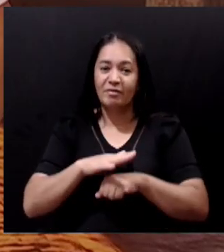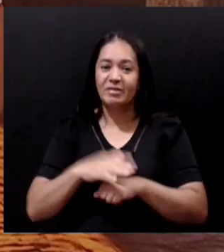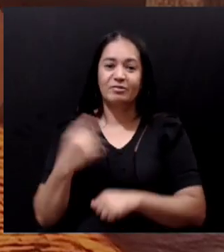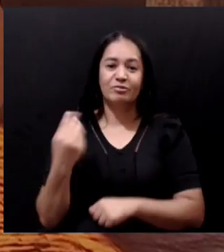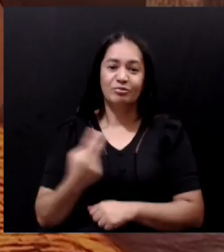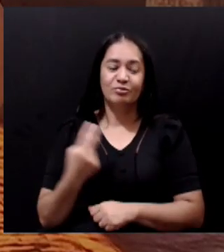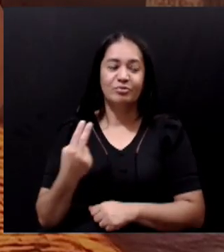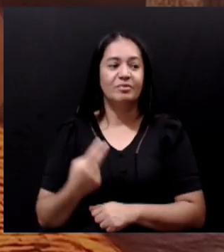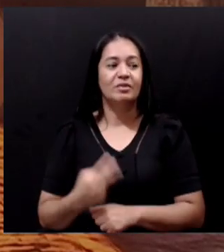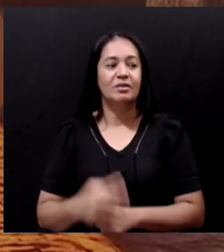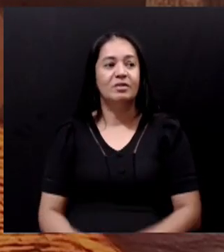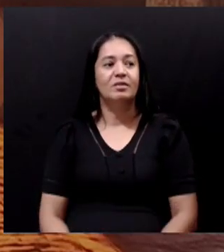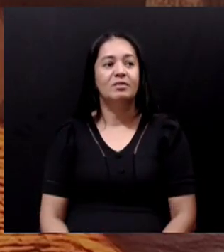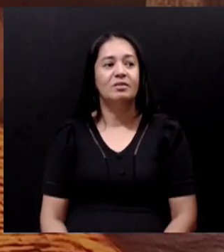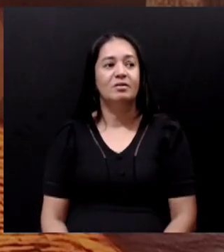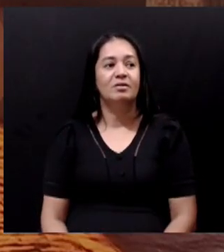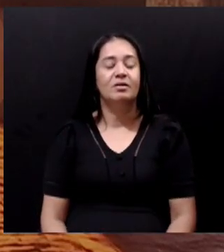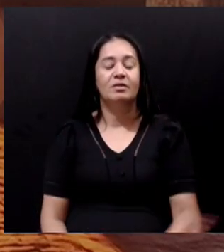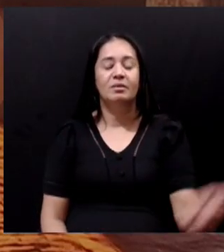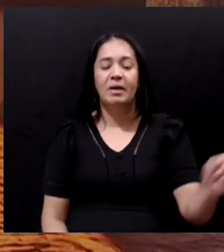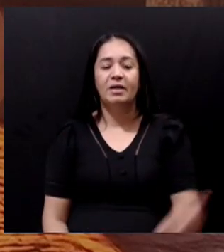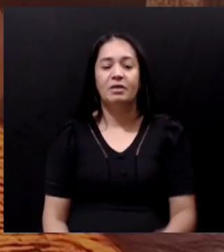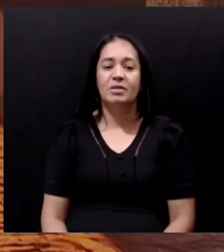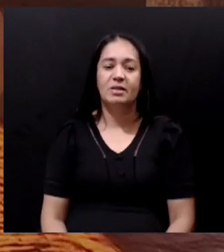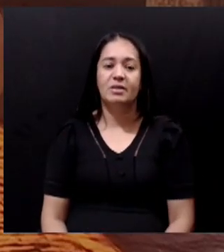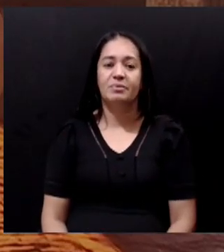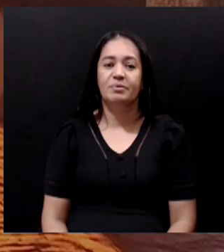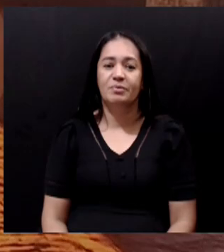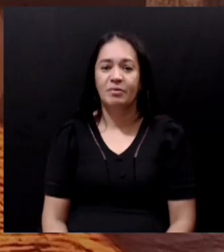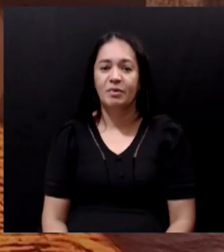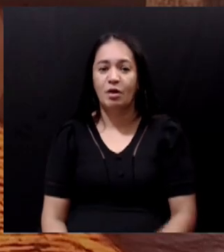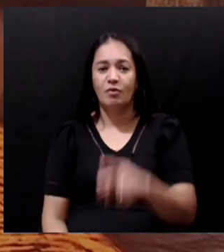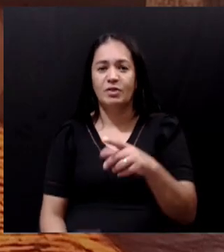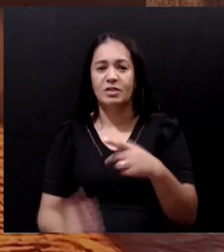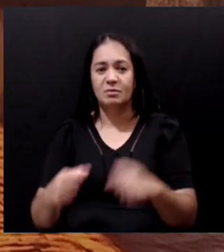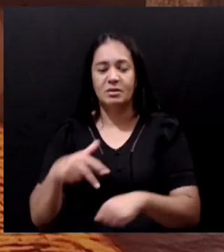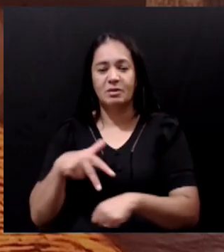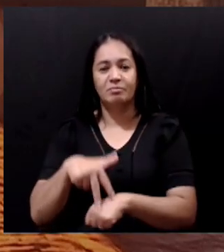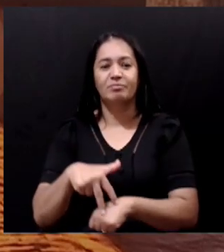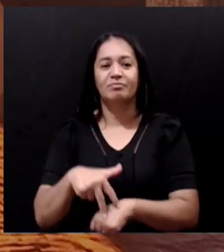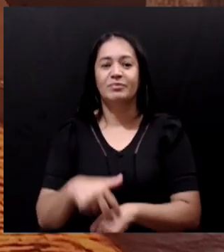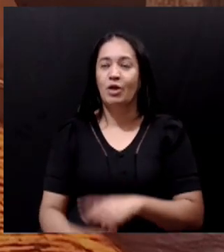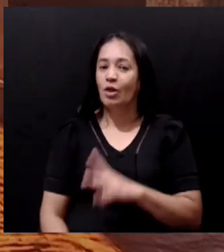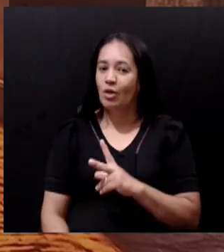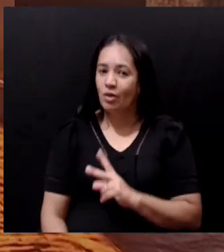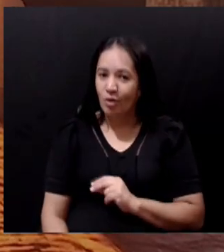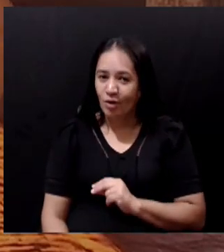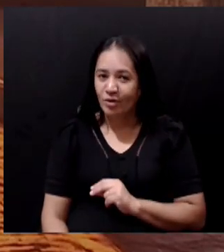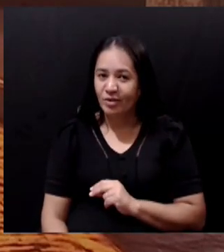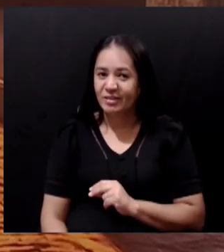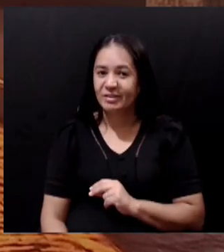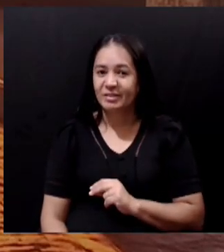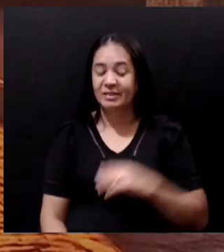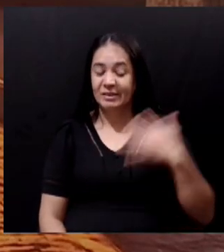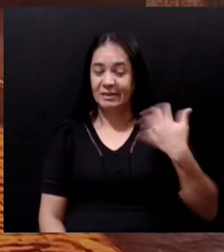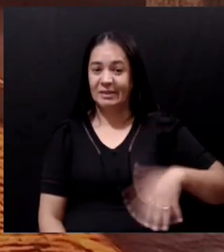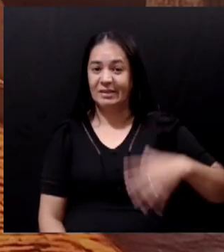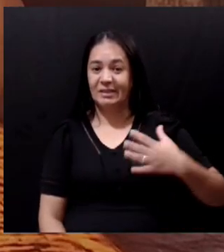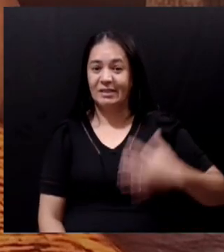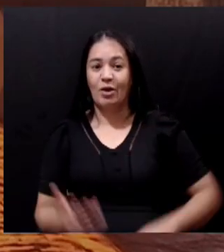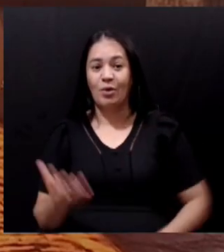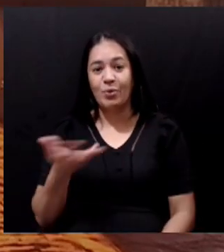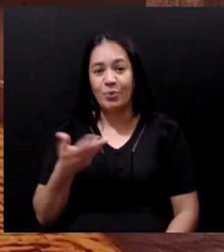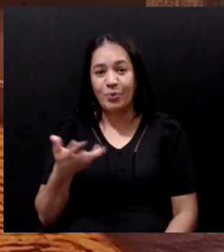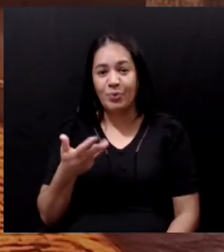aí naquele momento vocês tiveram que se reposicionar, então. Nossa, foi doideira. Meus irmãos saíram lá dos